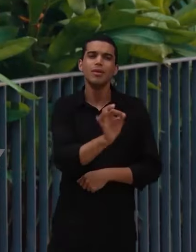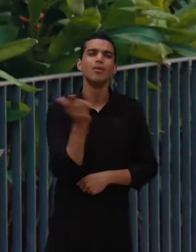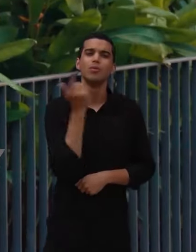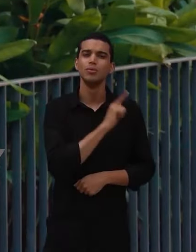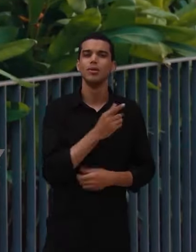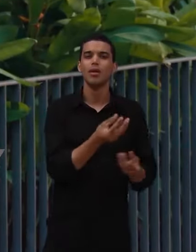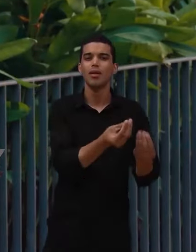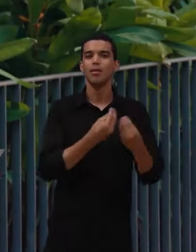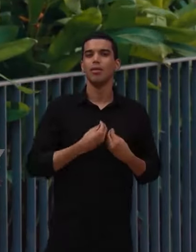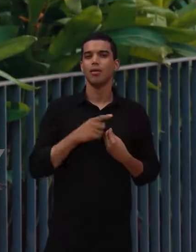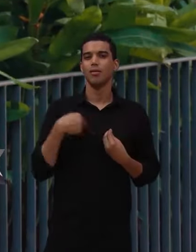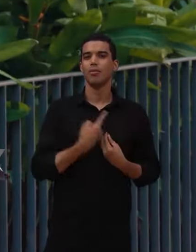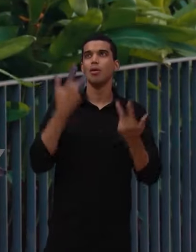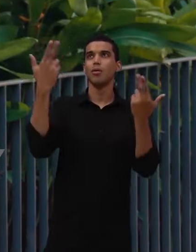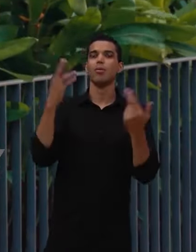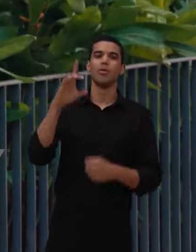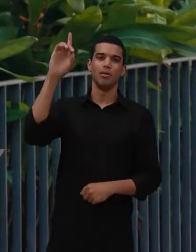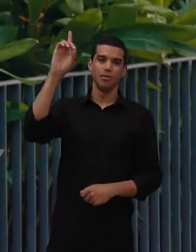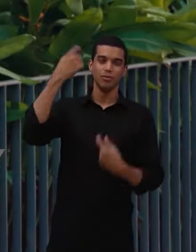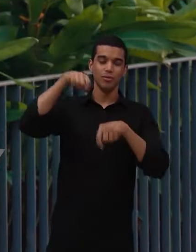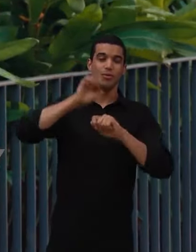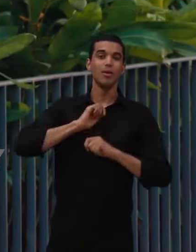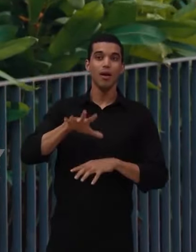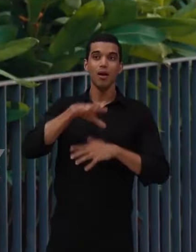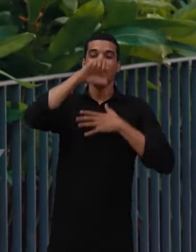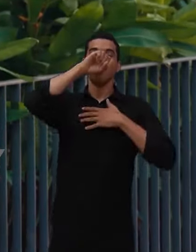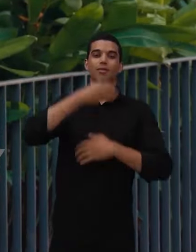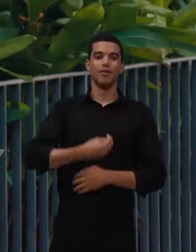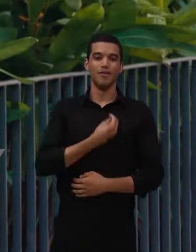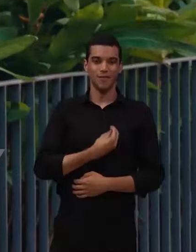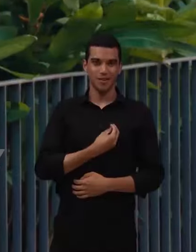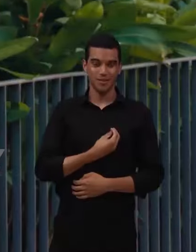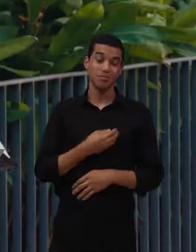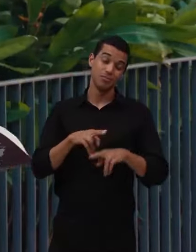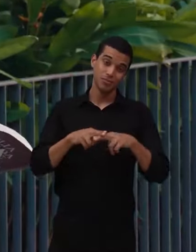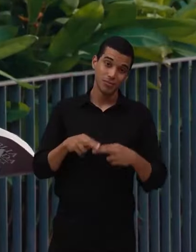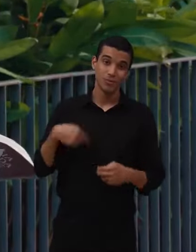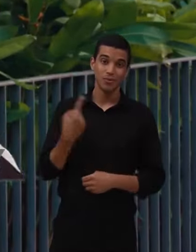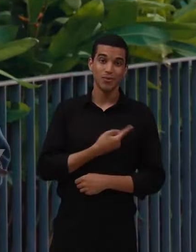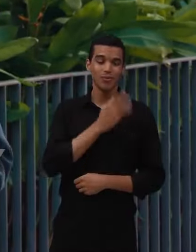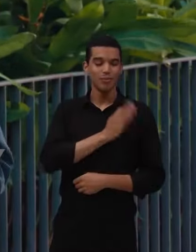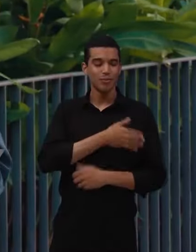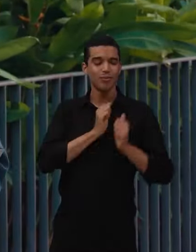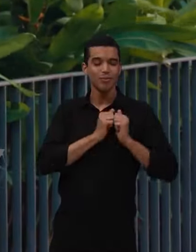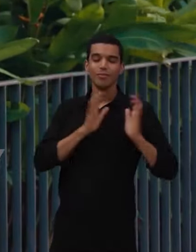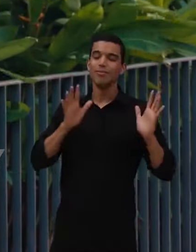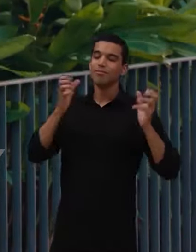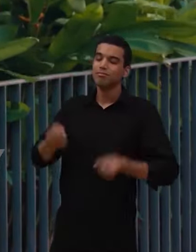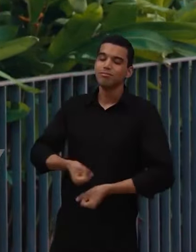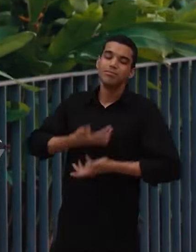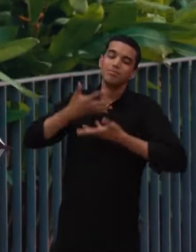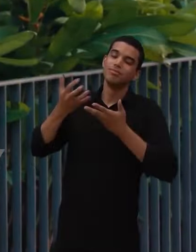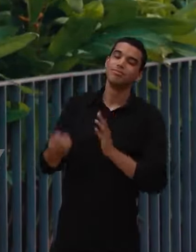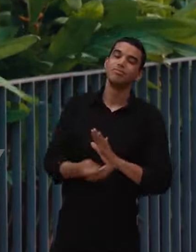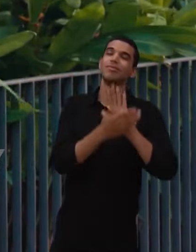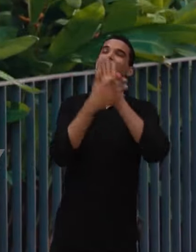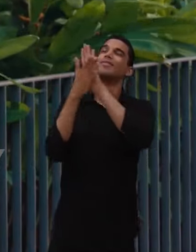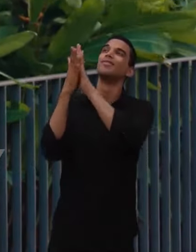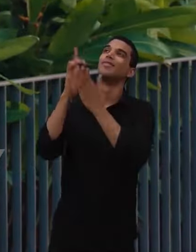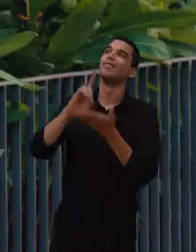louvor. Entregamos a Ele a nossa gratidão. Louvar também é ser grato. Seja